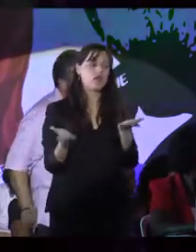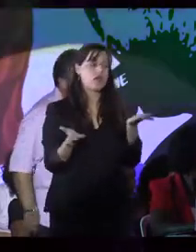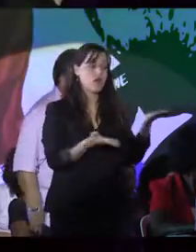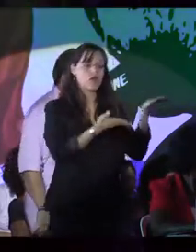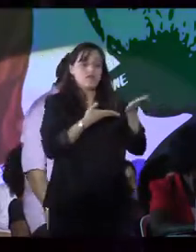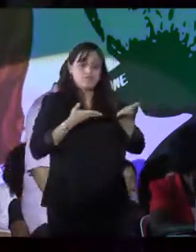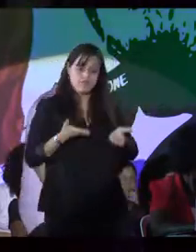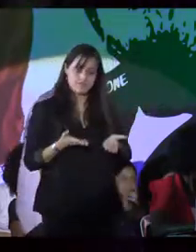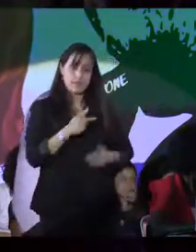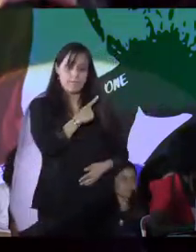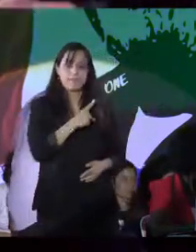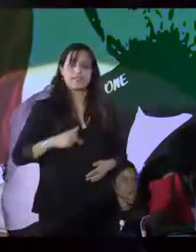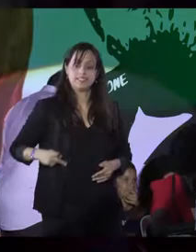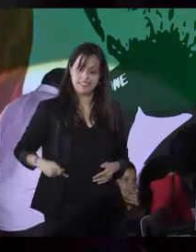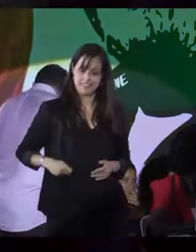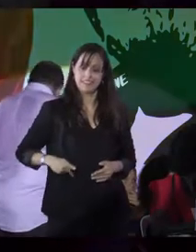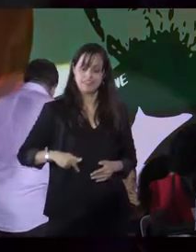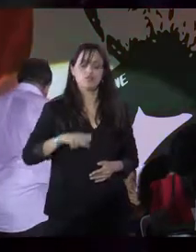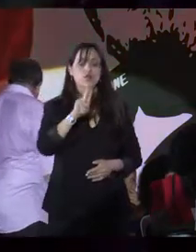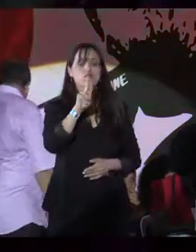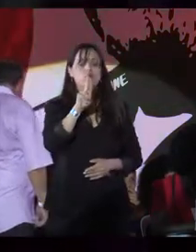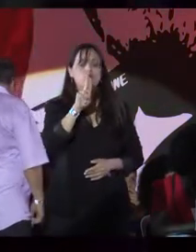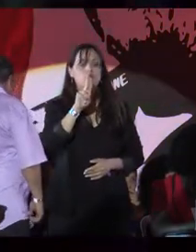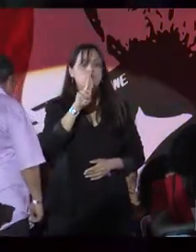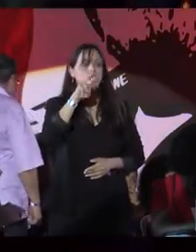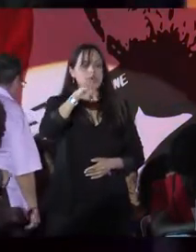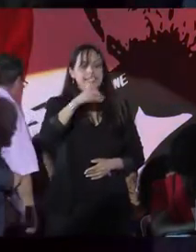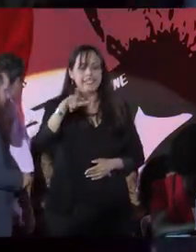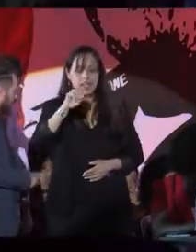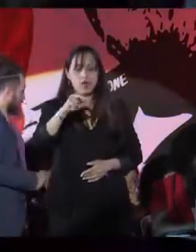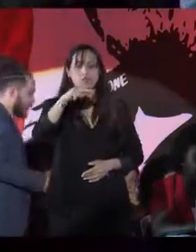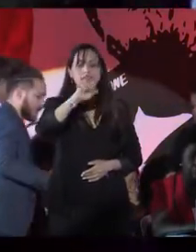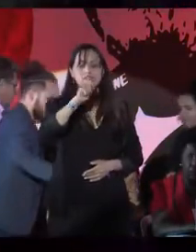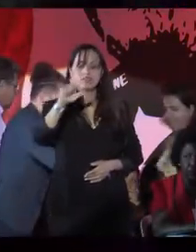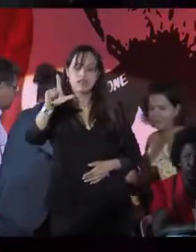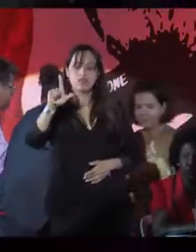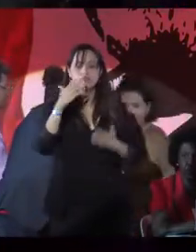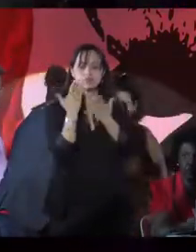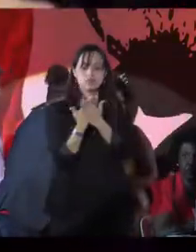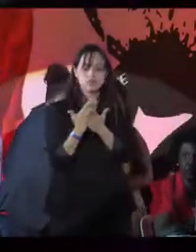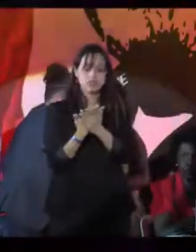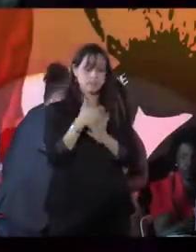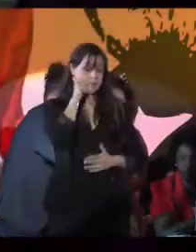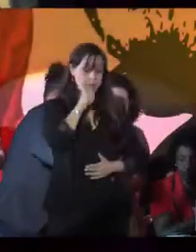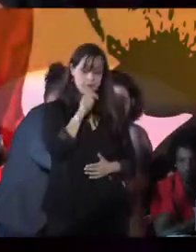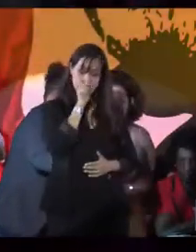a companheira presidenta da União Nacional dos Estudantes, Mariana Dias.